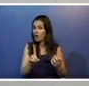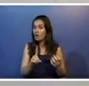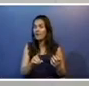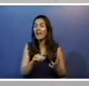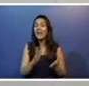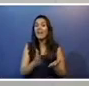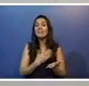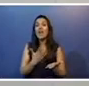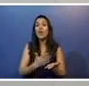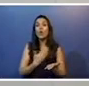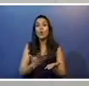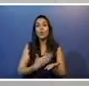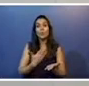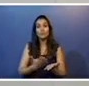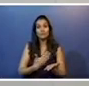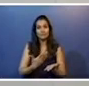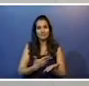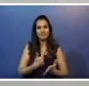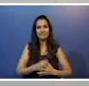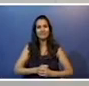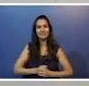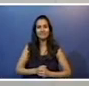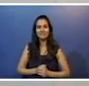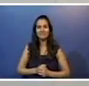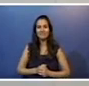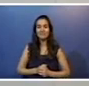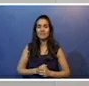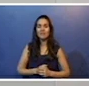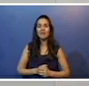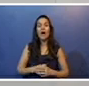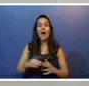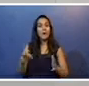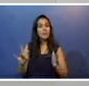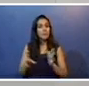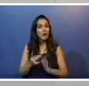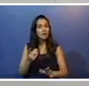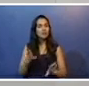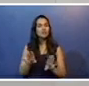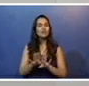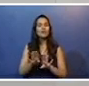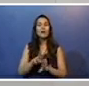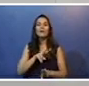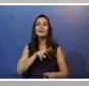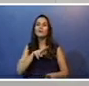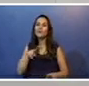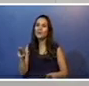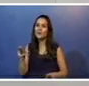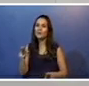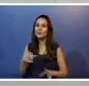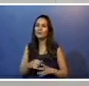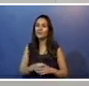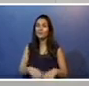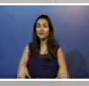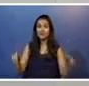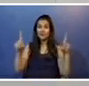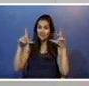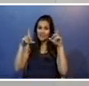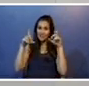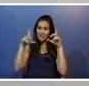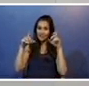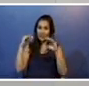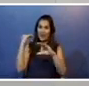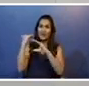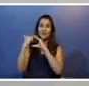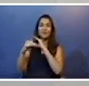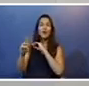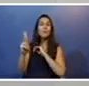para responder na apostila. Escreva no caderninho, coloque a página e o seu nome, ok? Tire uma foto,